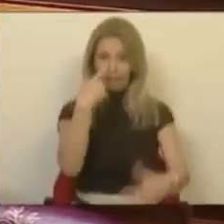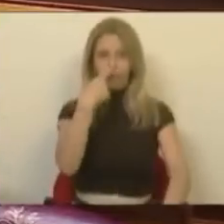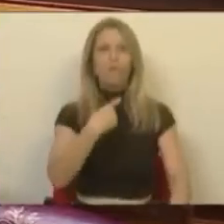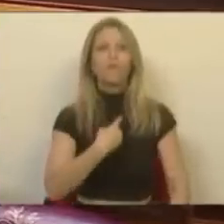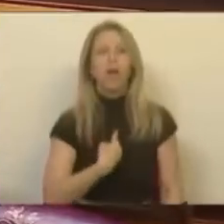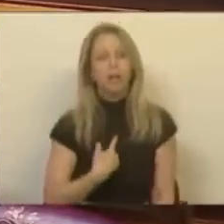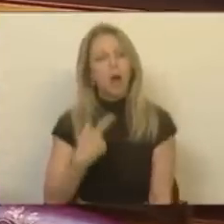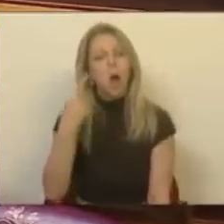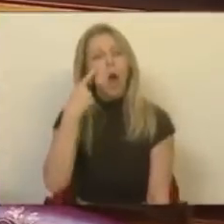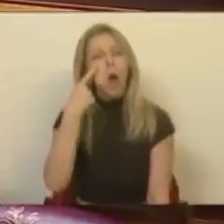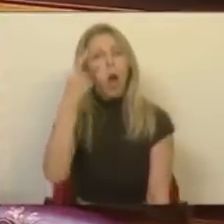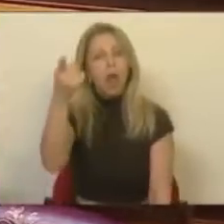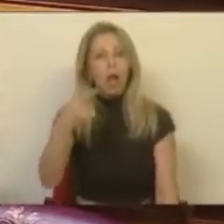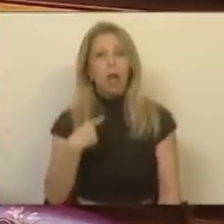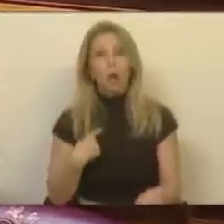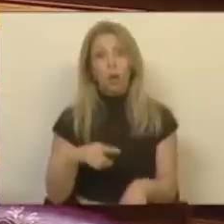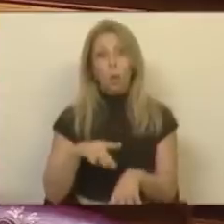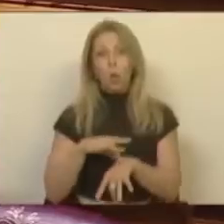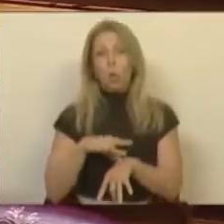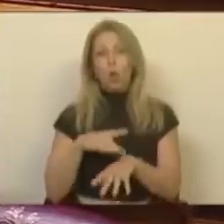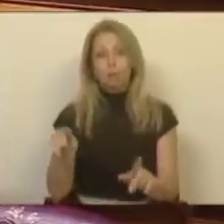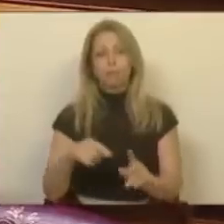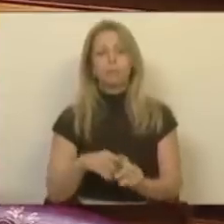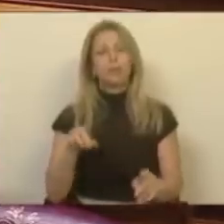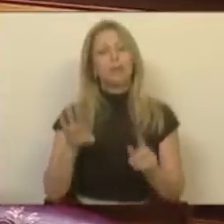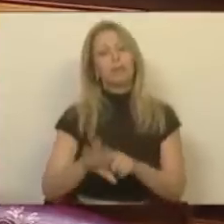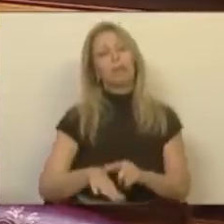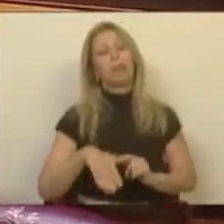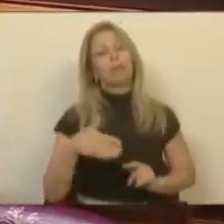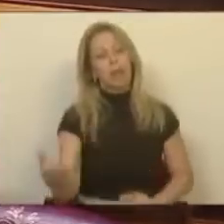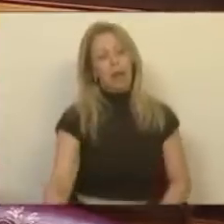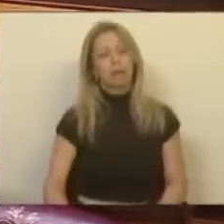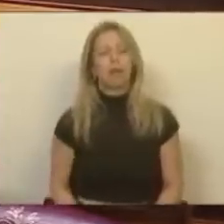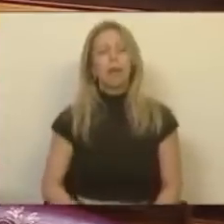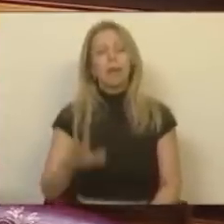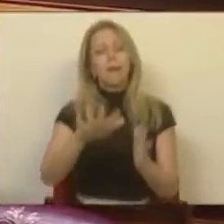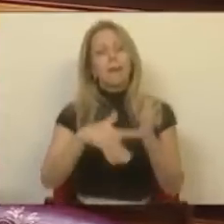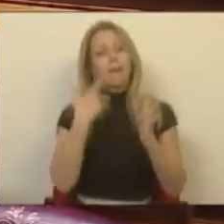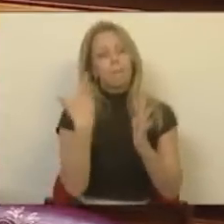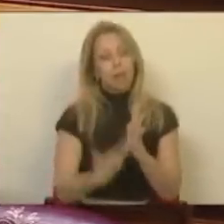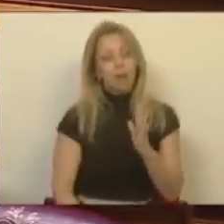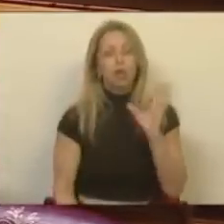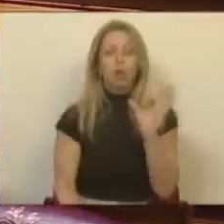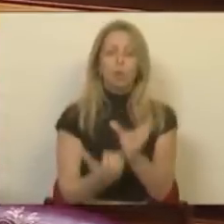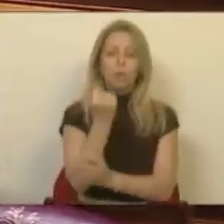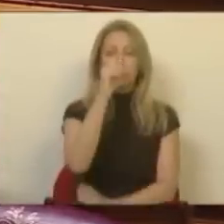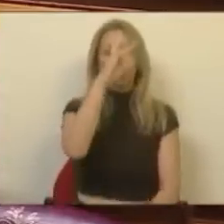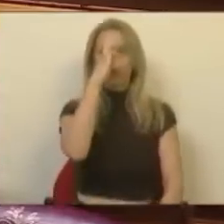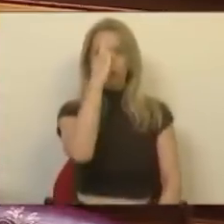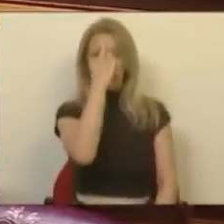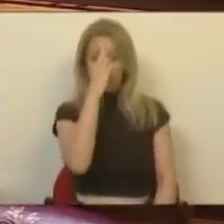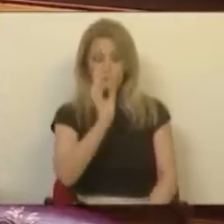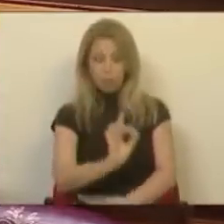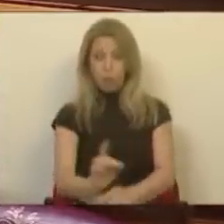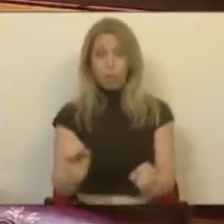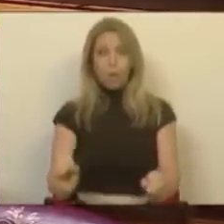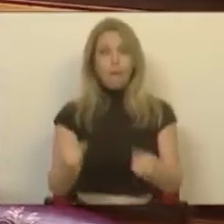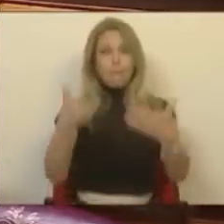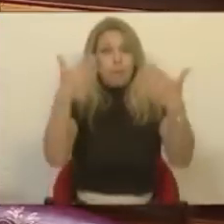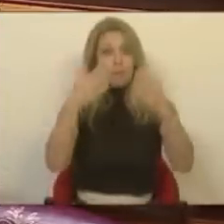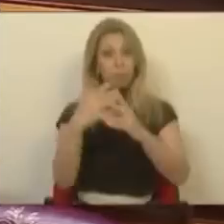plano de recuperação e resiliência desde o início deste debate Se mostraram muito muito